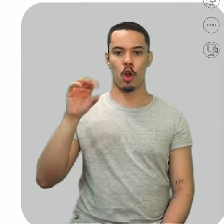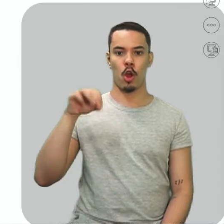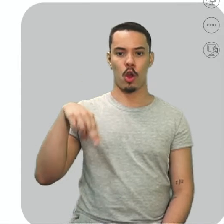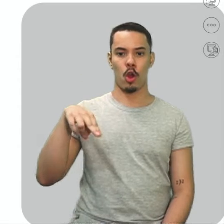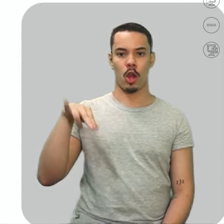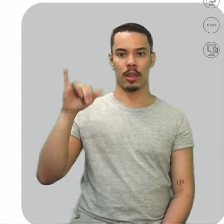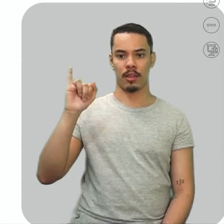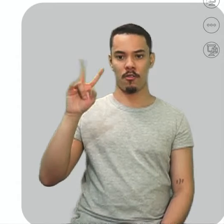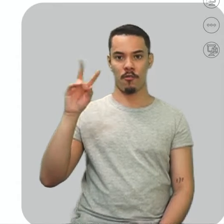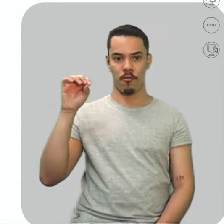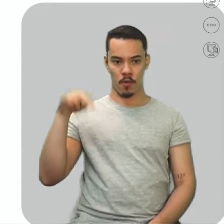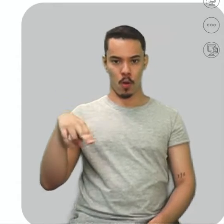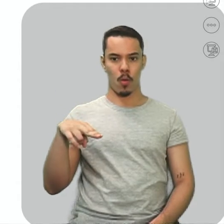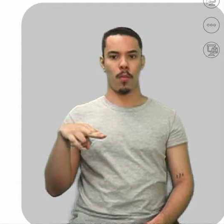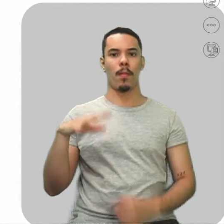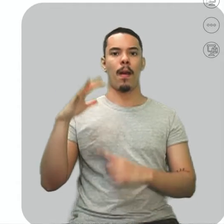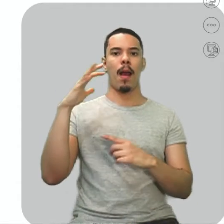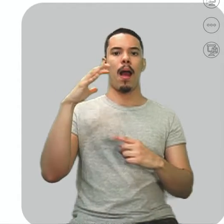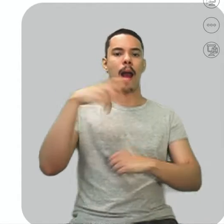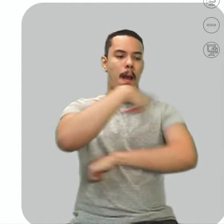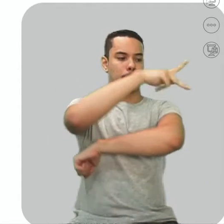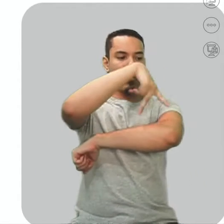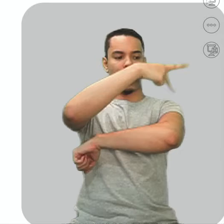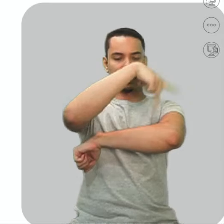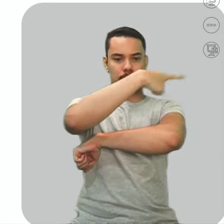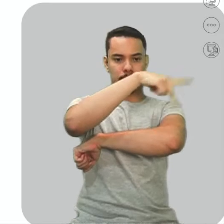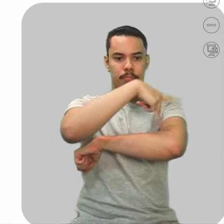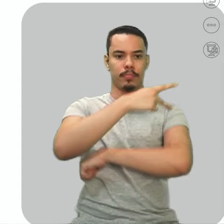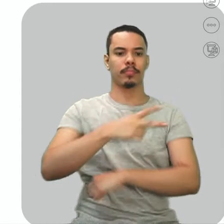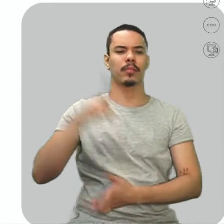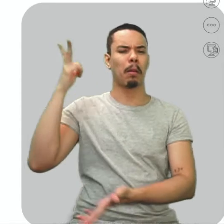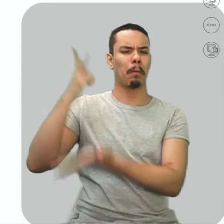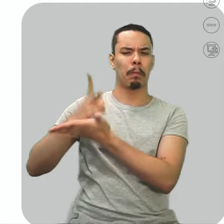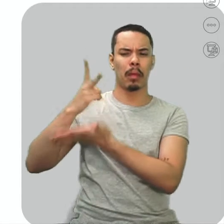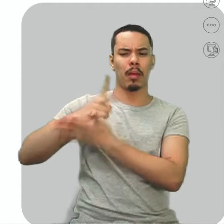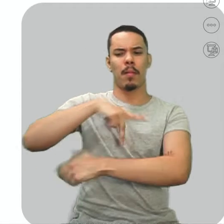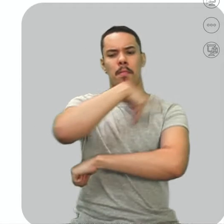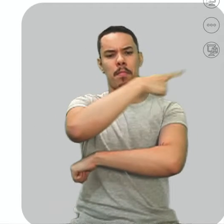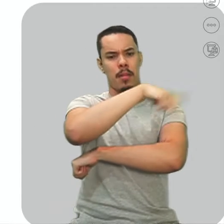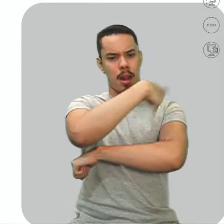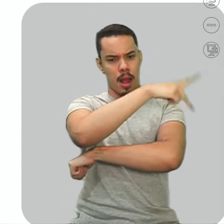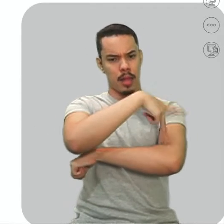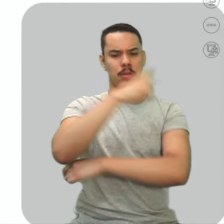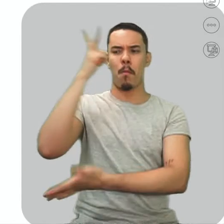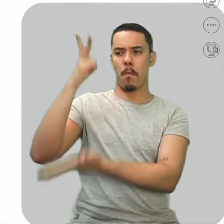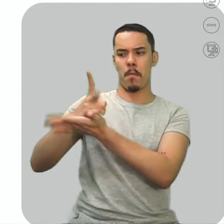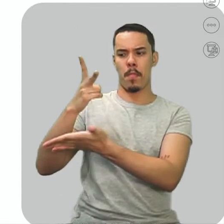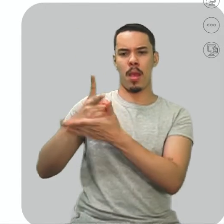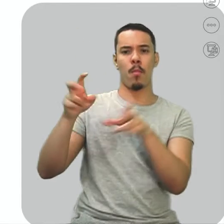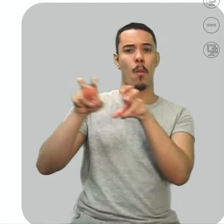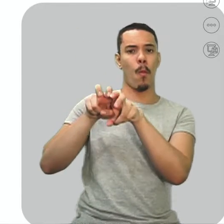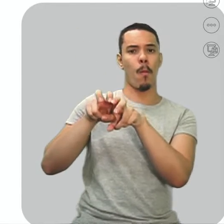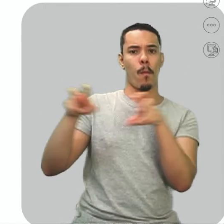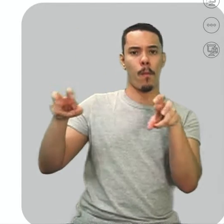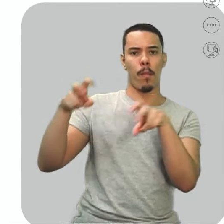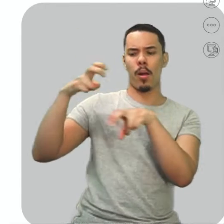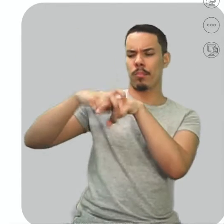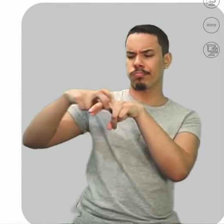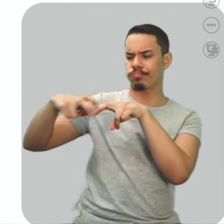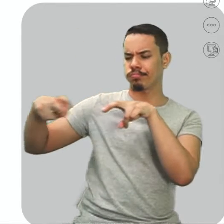Von a praça é a mesma Praça o mesmo banco